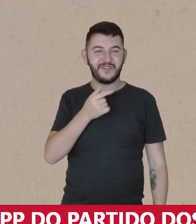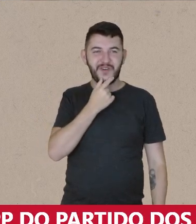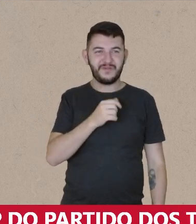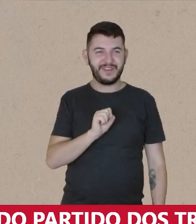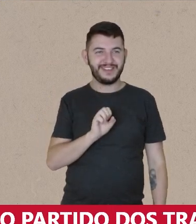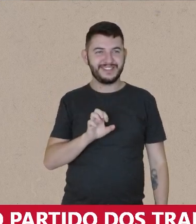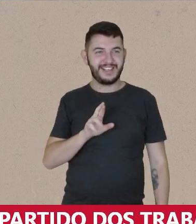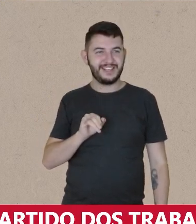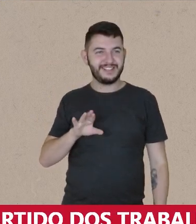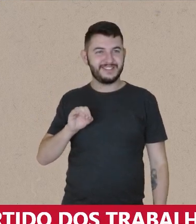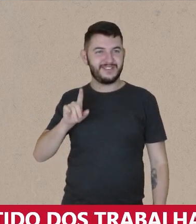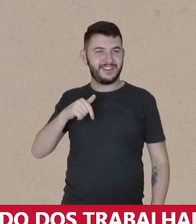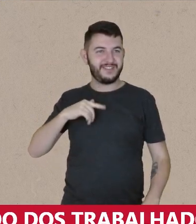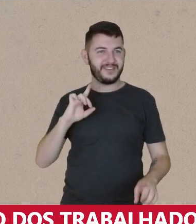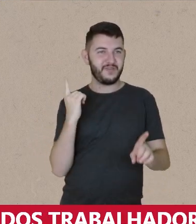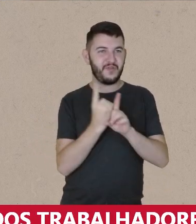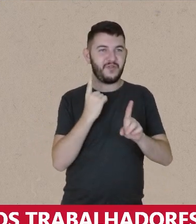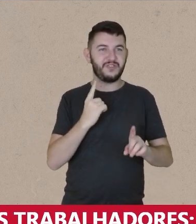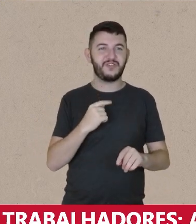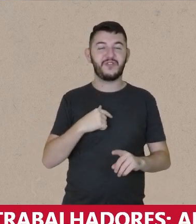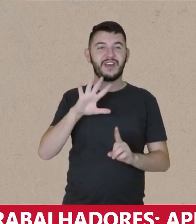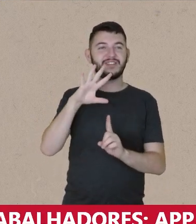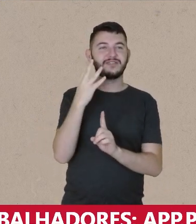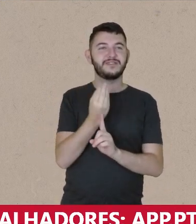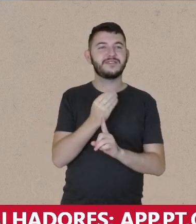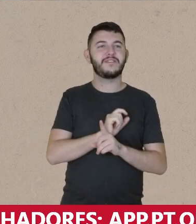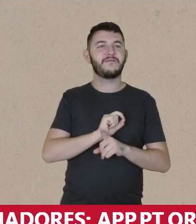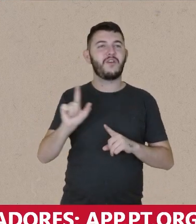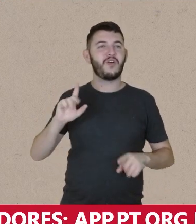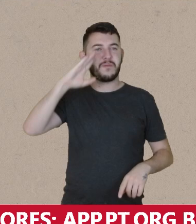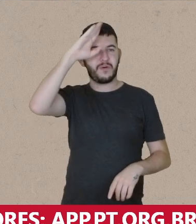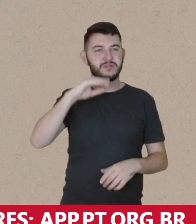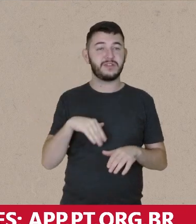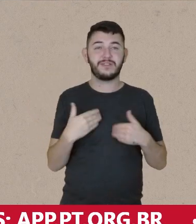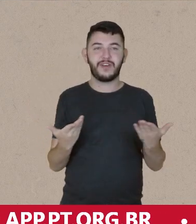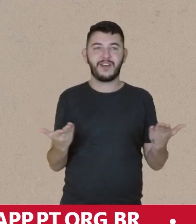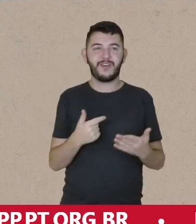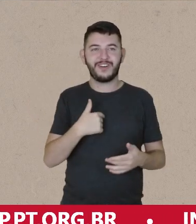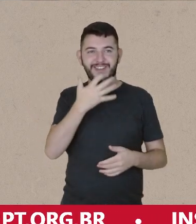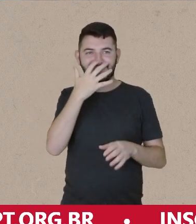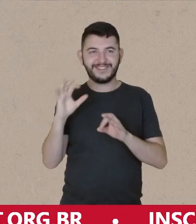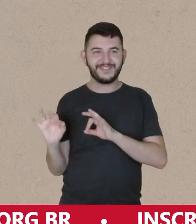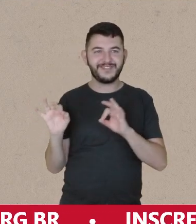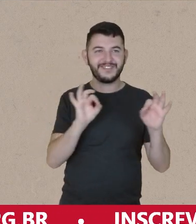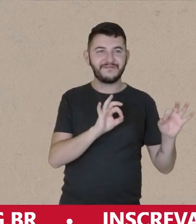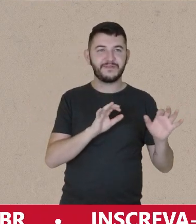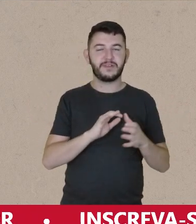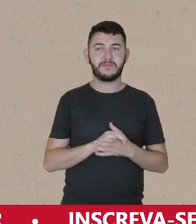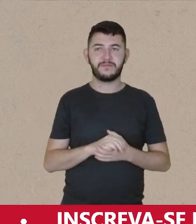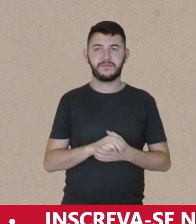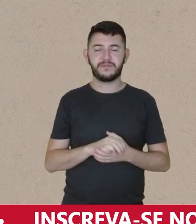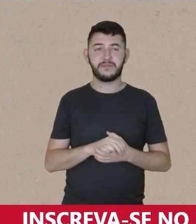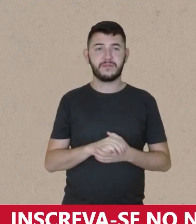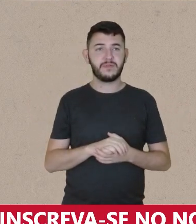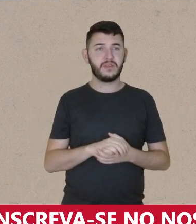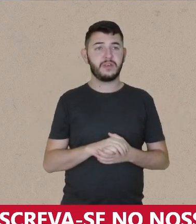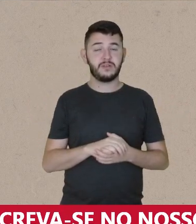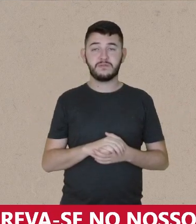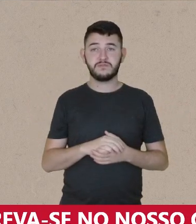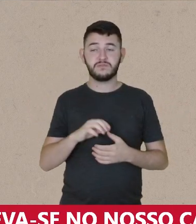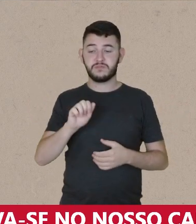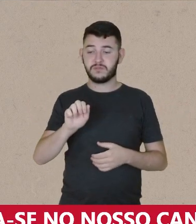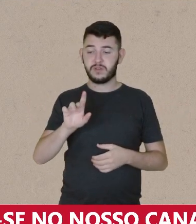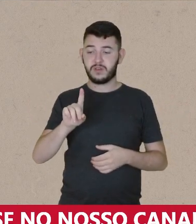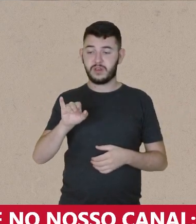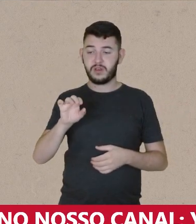encontro com os artistas pelo Fora Bolsonaro. Vamos ouvir agora? A gente sente que a sociedade